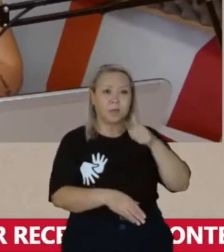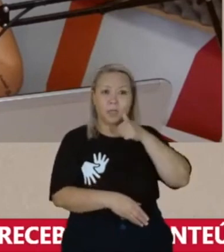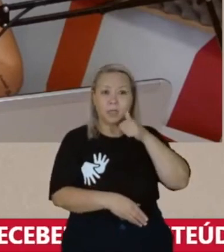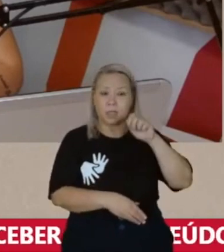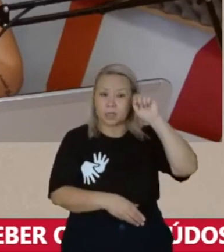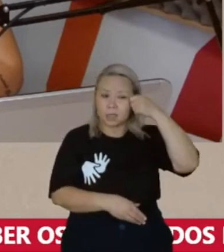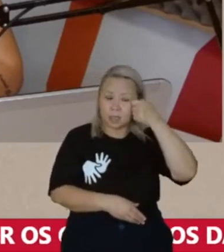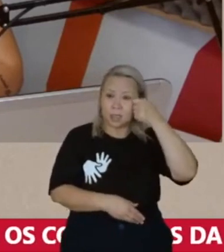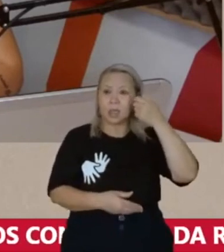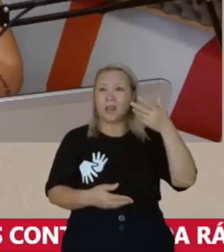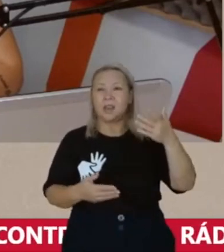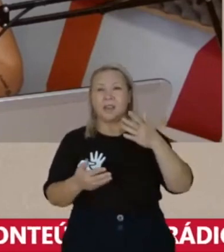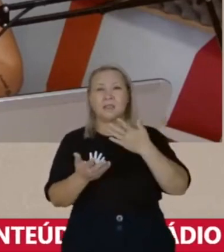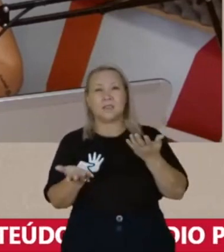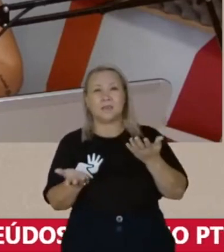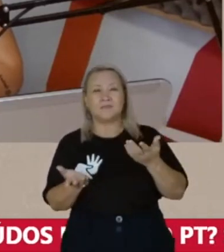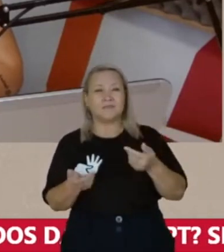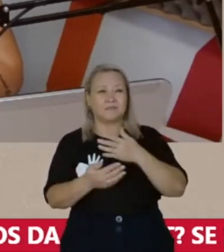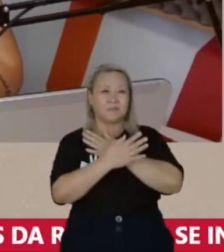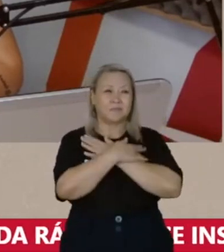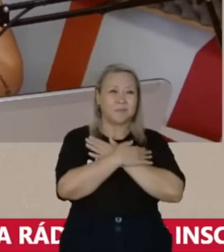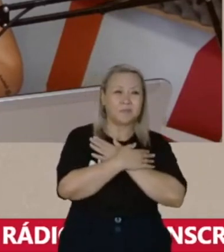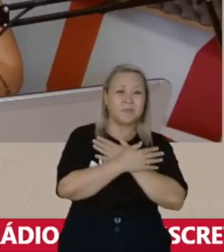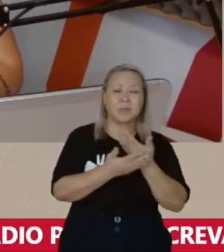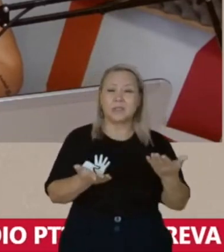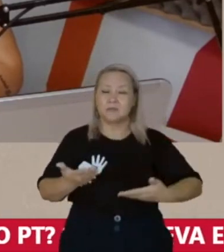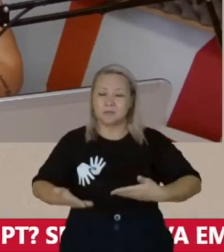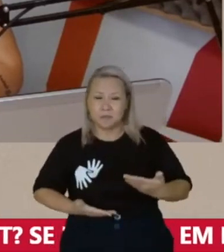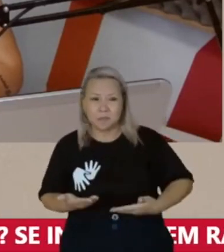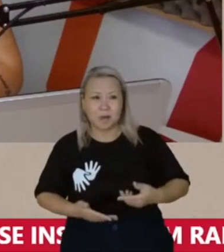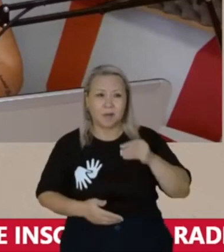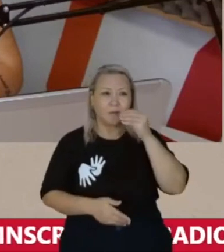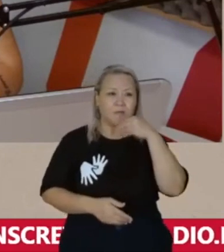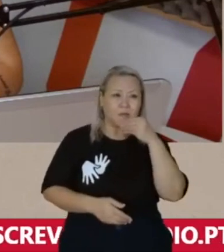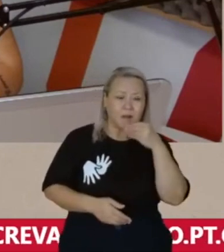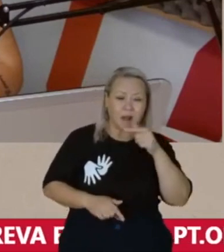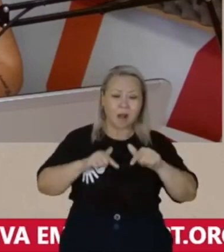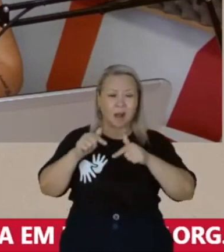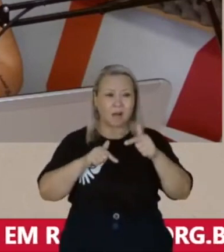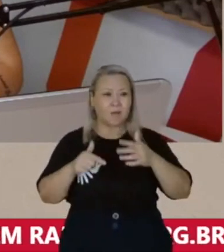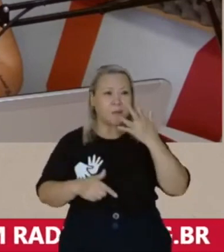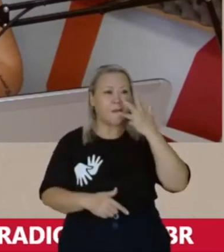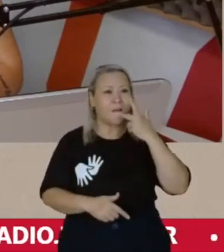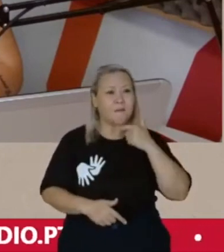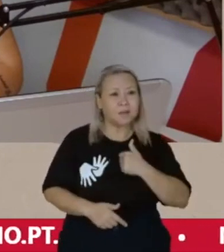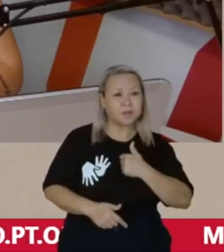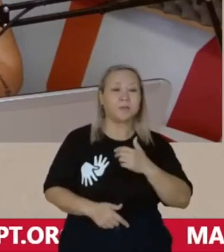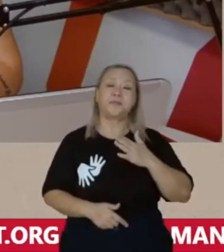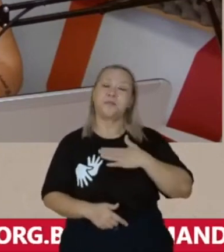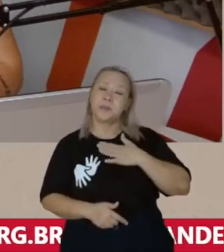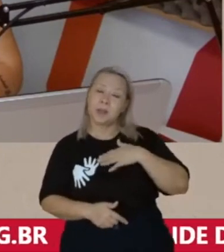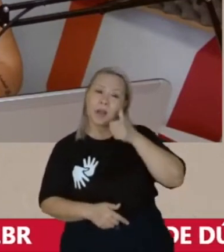de subemprego, de baixa renda, de trabalho infantil. E a minha mãe fez uma aposta na educação.